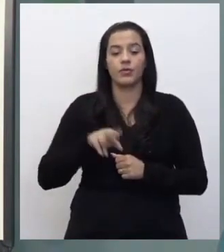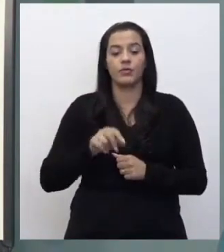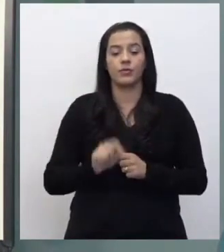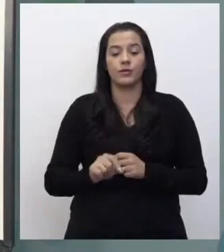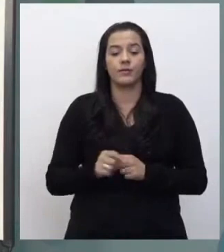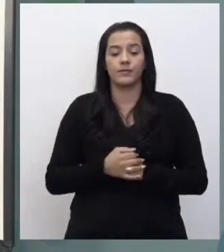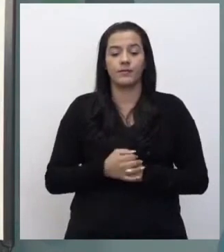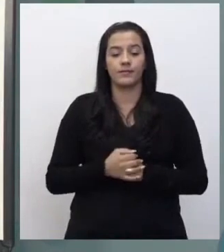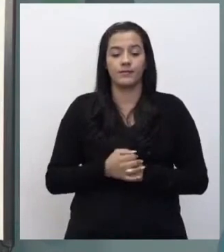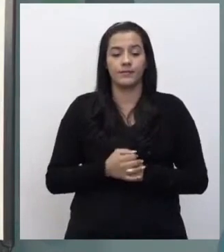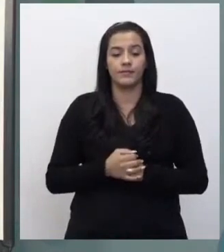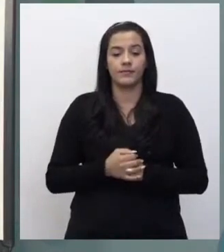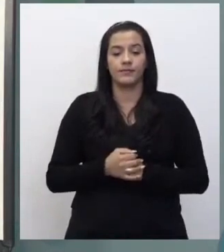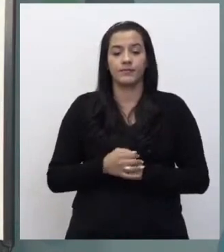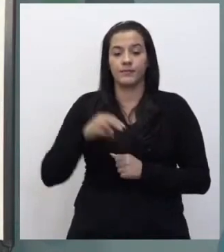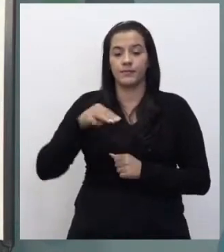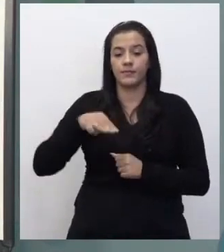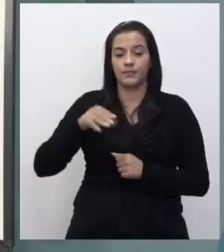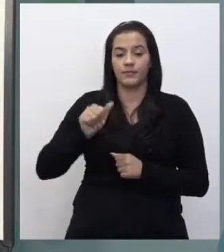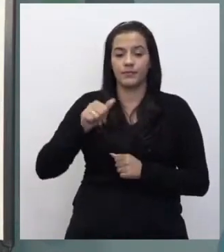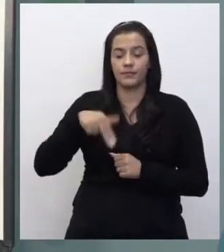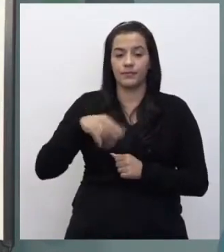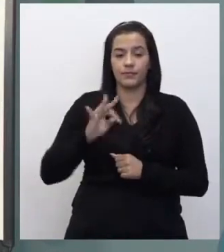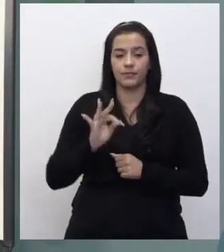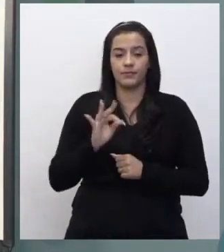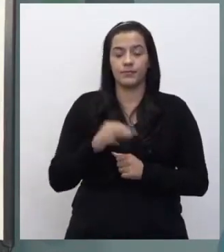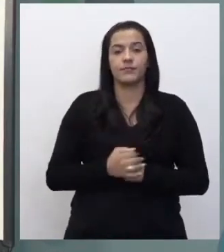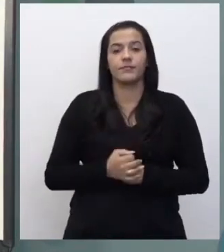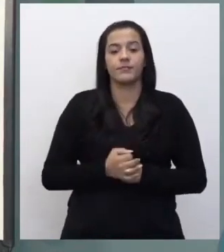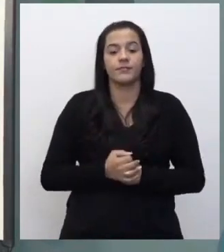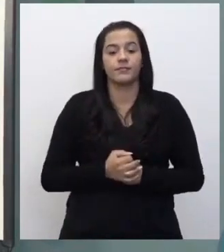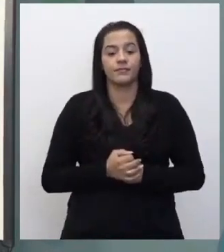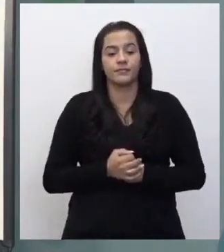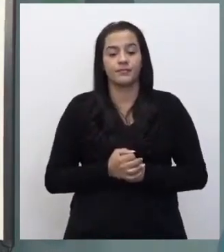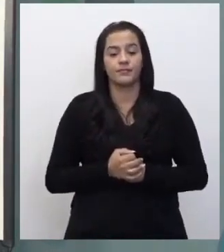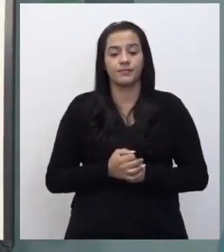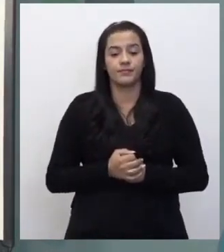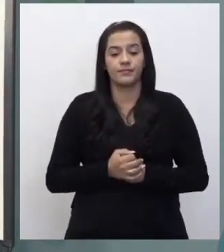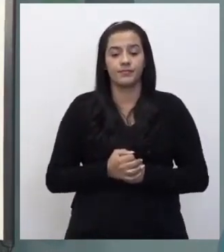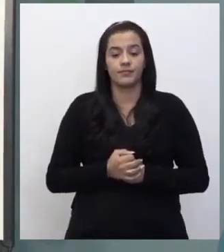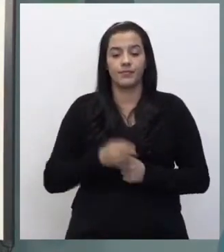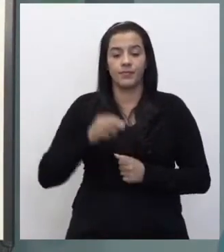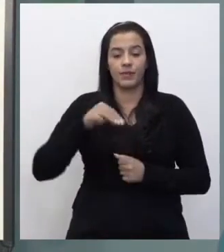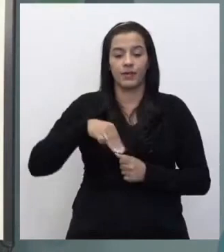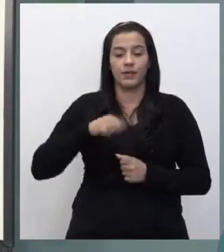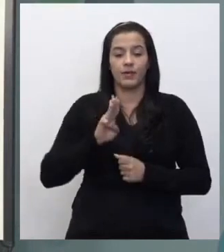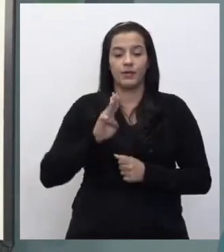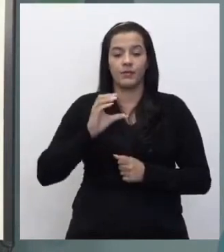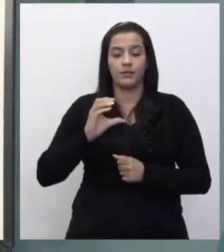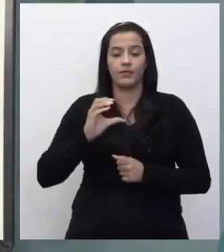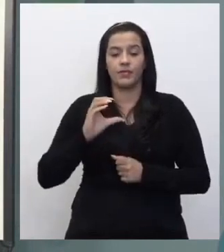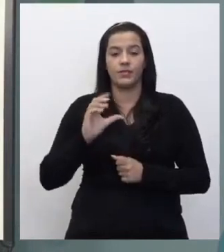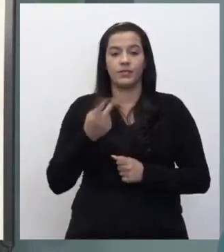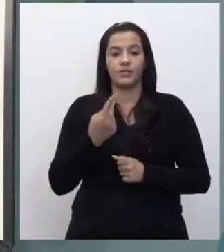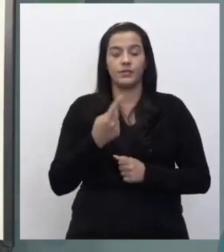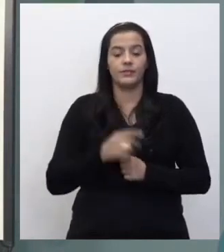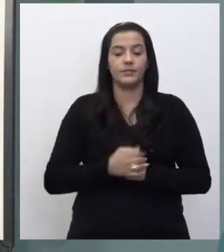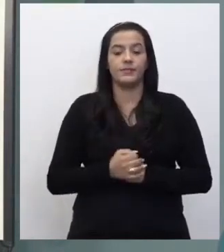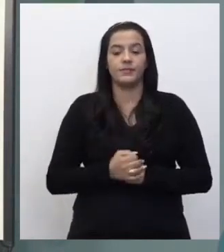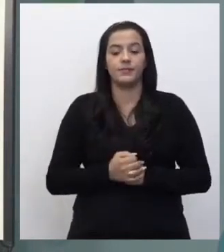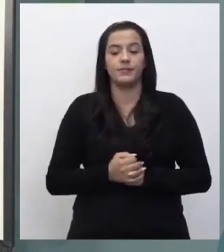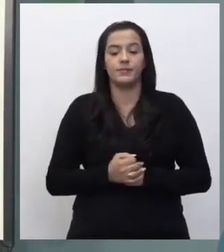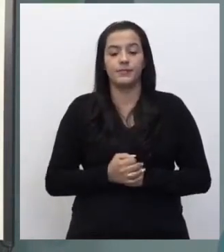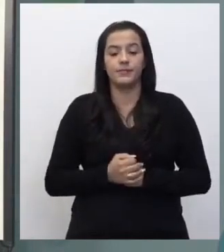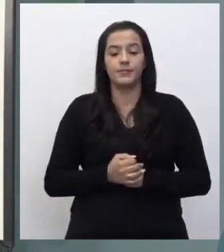pode usar o much. Much. Vamos ver se vai dar para ver aqui. Conseguimos ver o much? Conseguimos ver o much. Então, no lugar